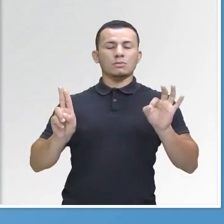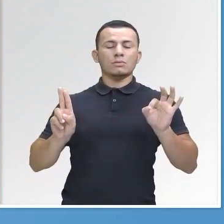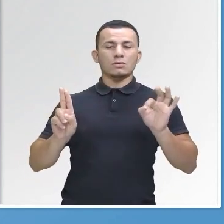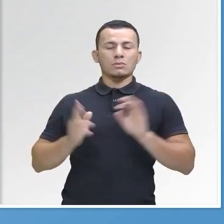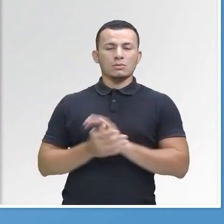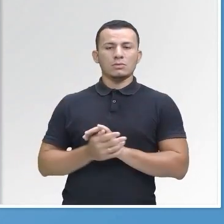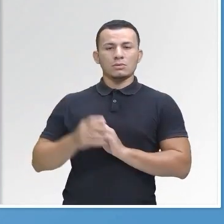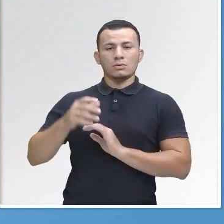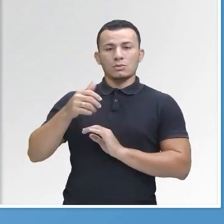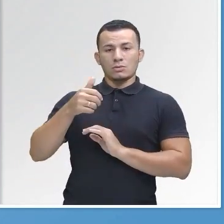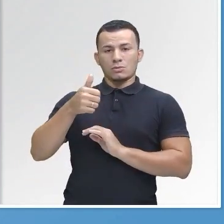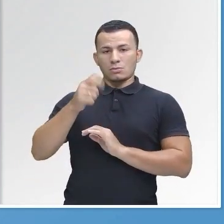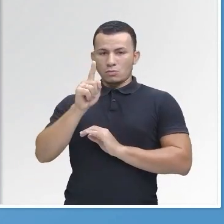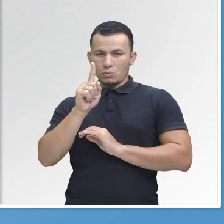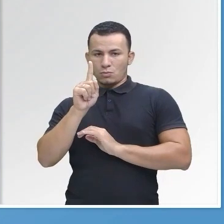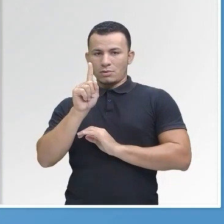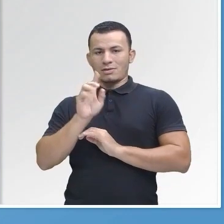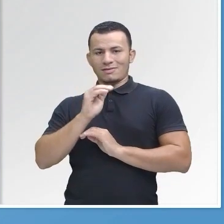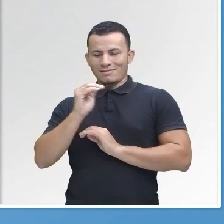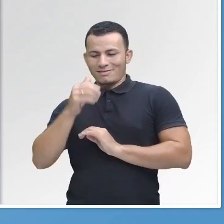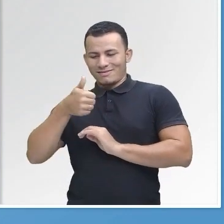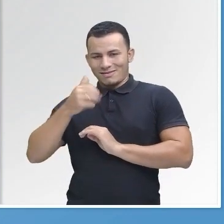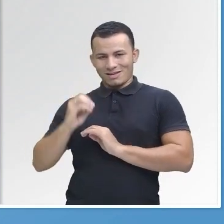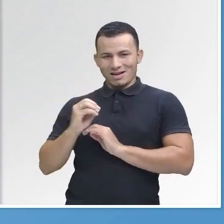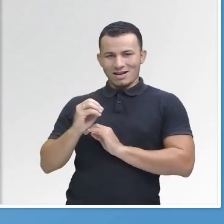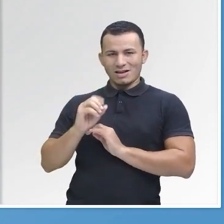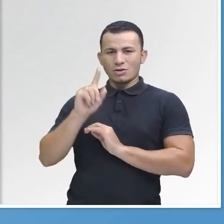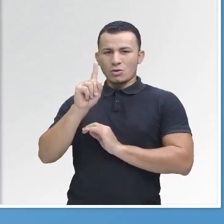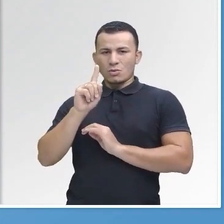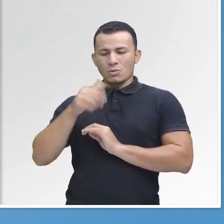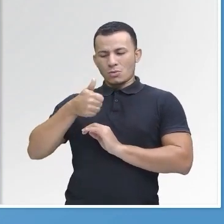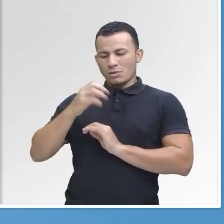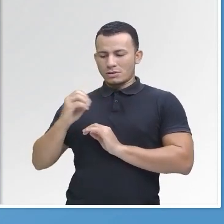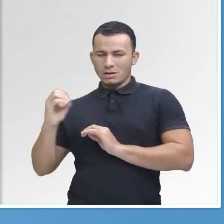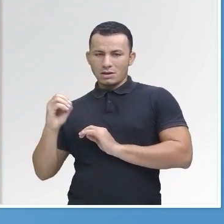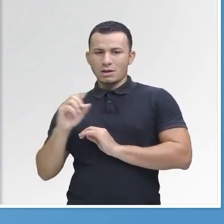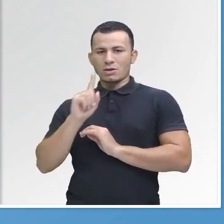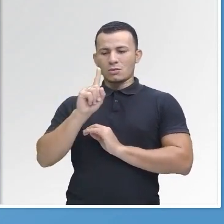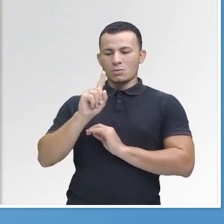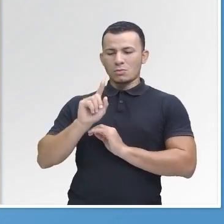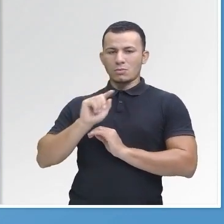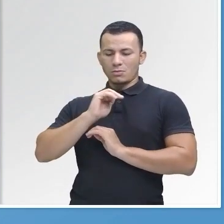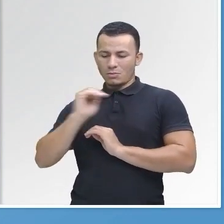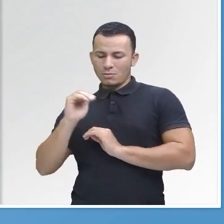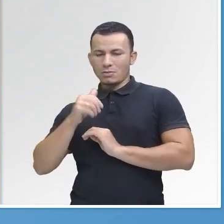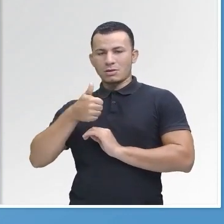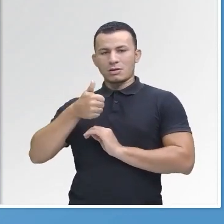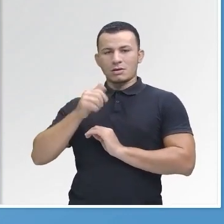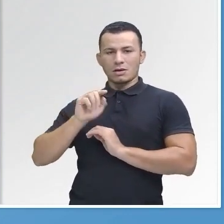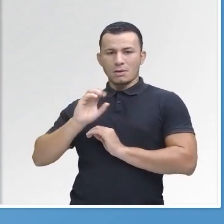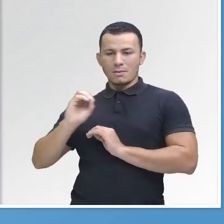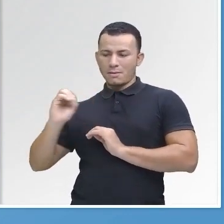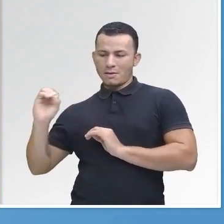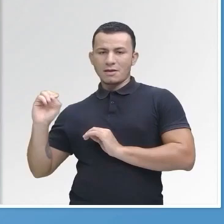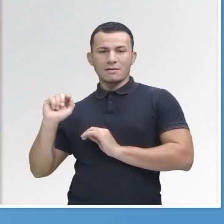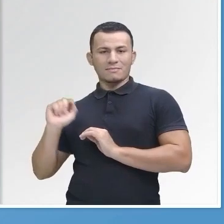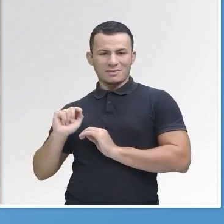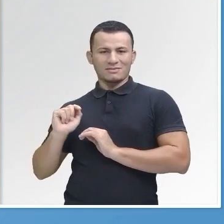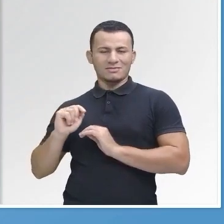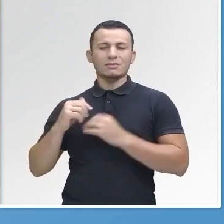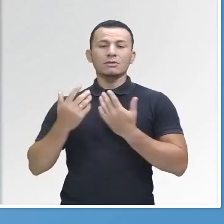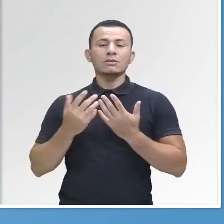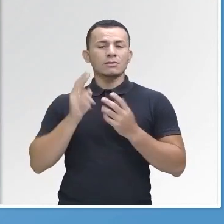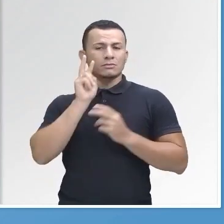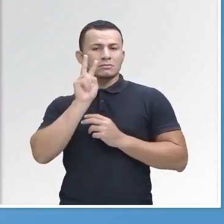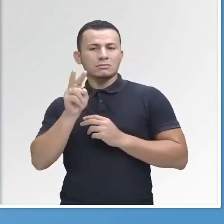de metro, 1/100º de metro, 1 milésimo de metro. Aqui comigo. Então, nós vimos que as